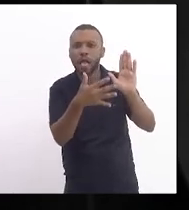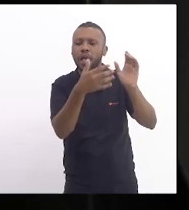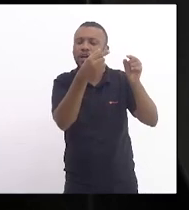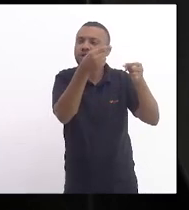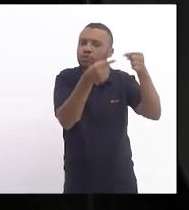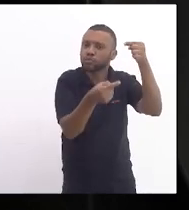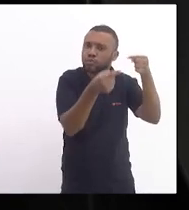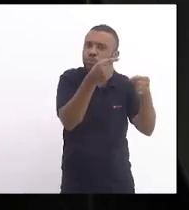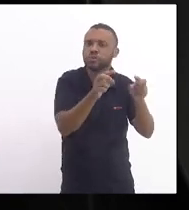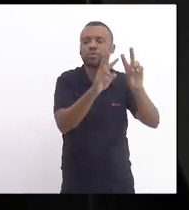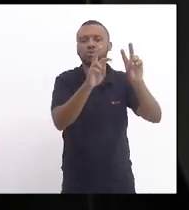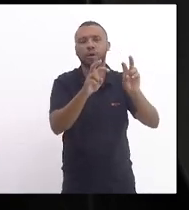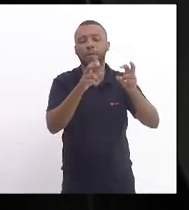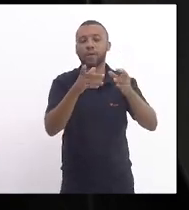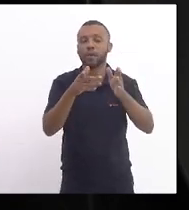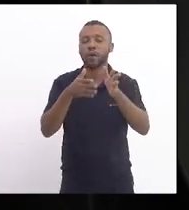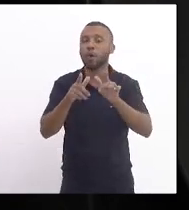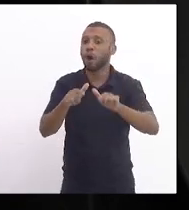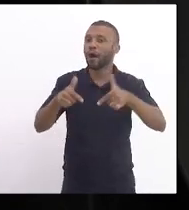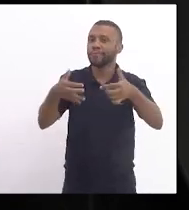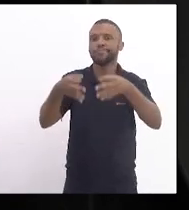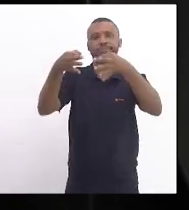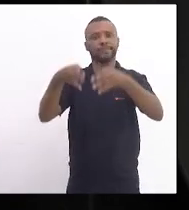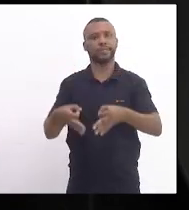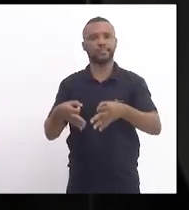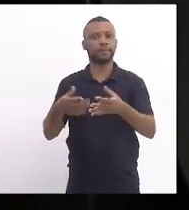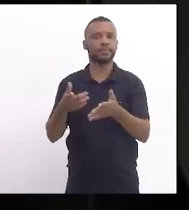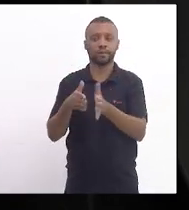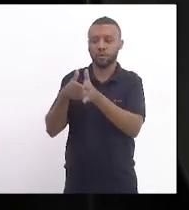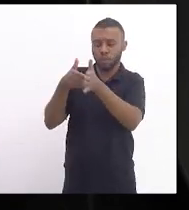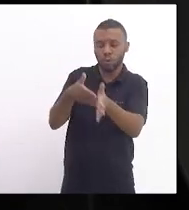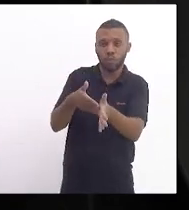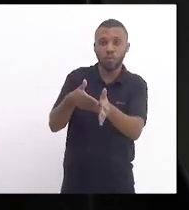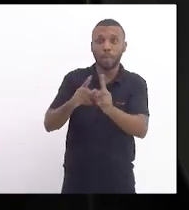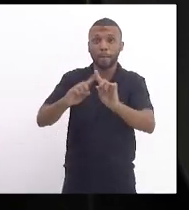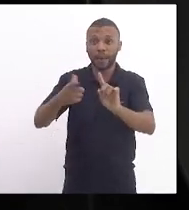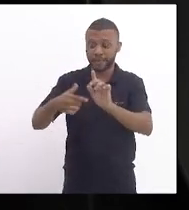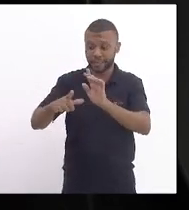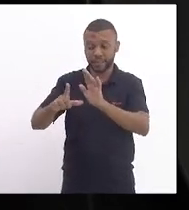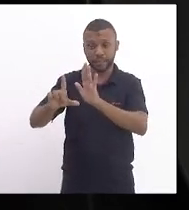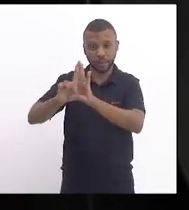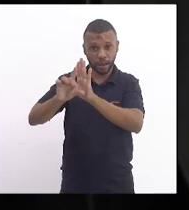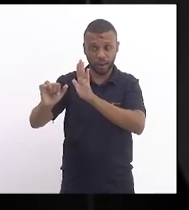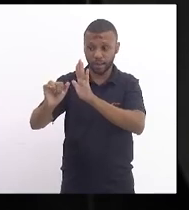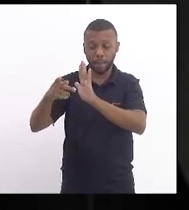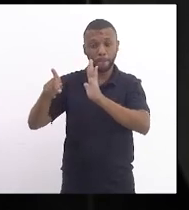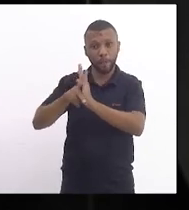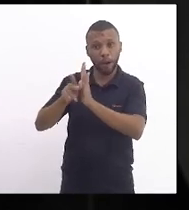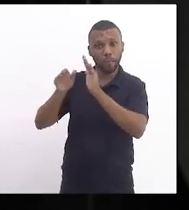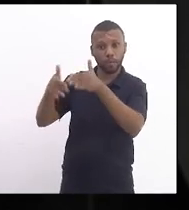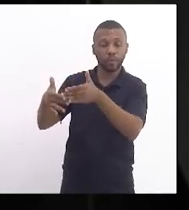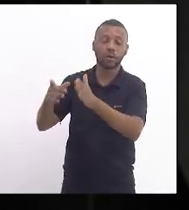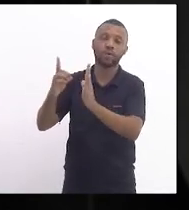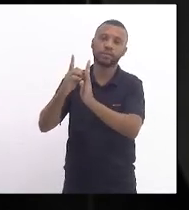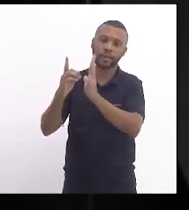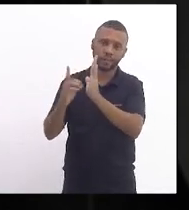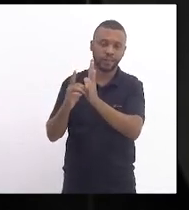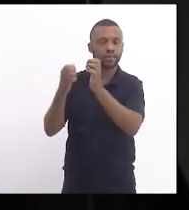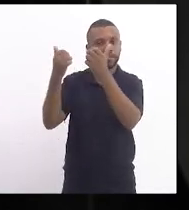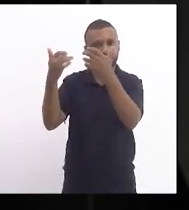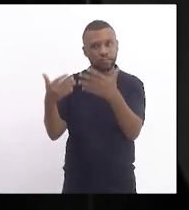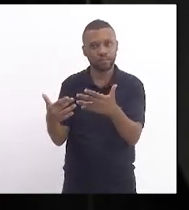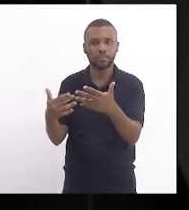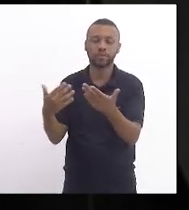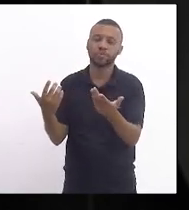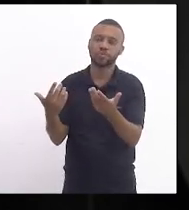disciplina quando ele tem hoje uma legislação própria que é o Decreto que trata